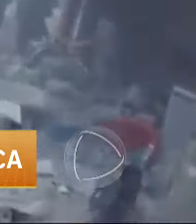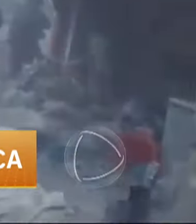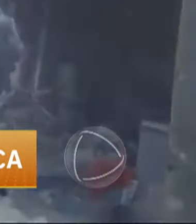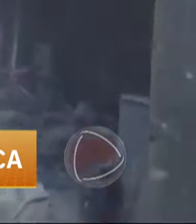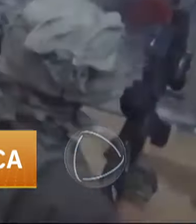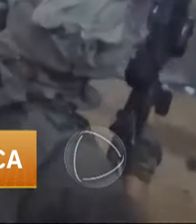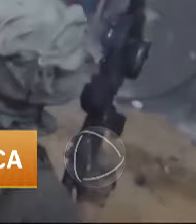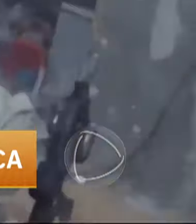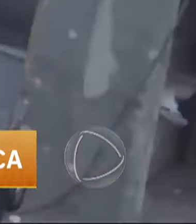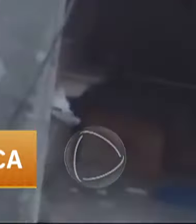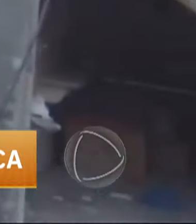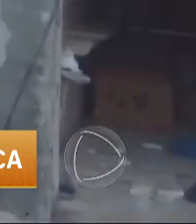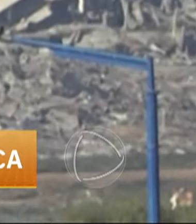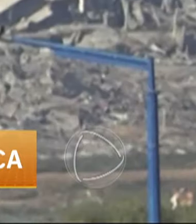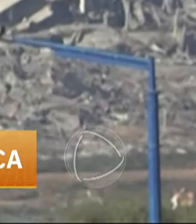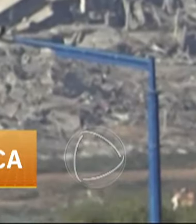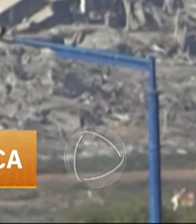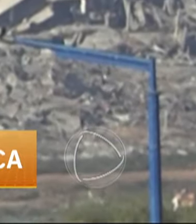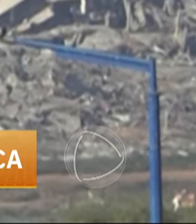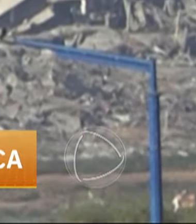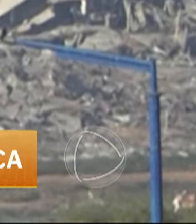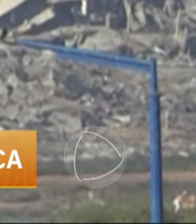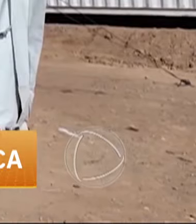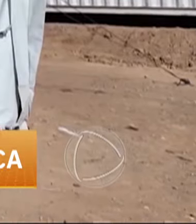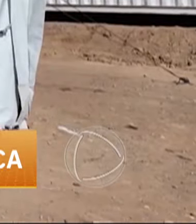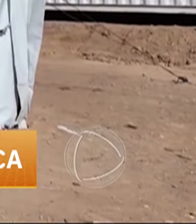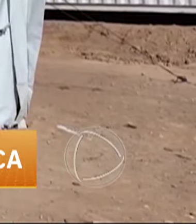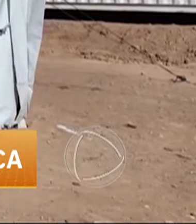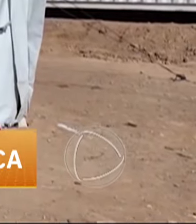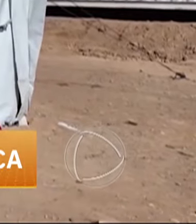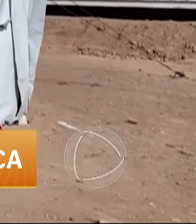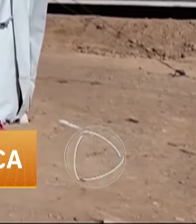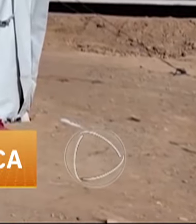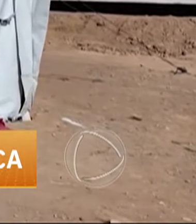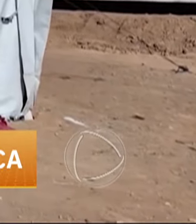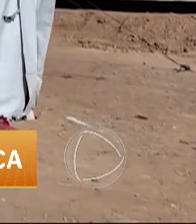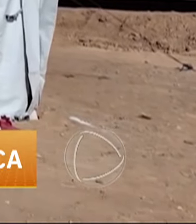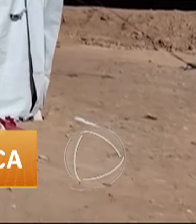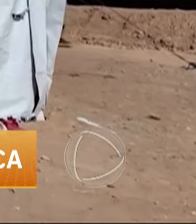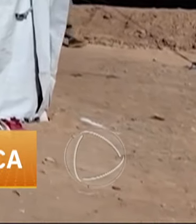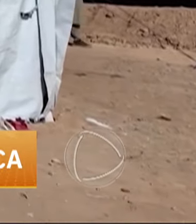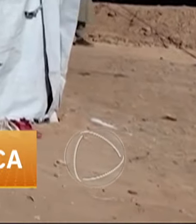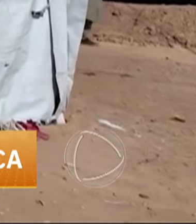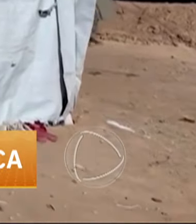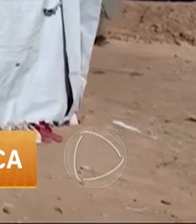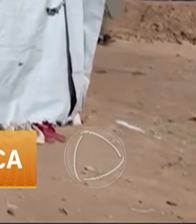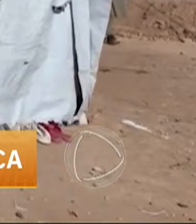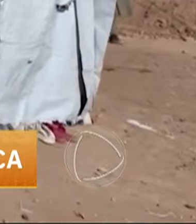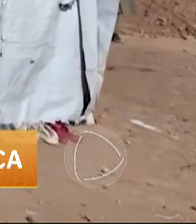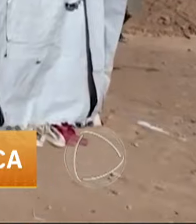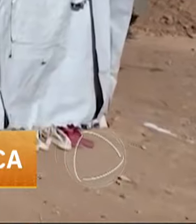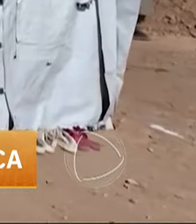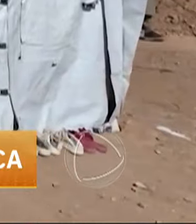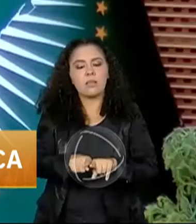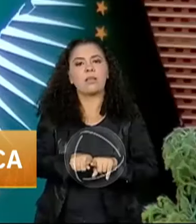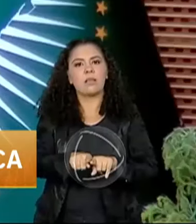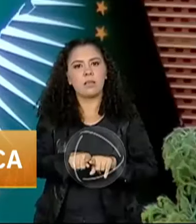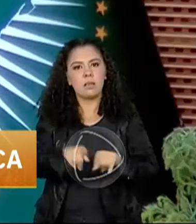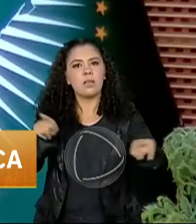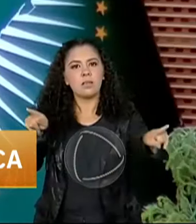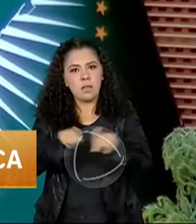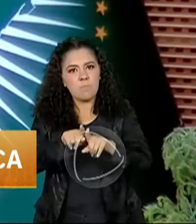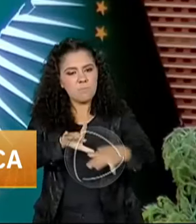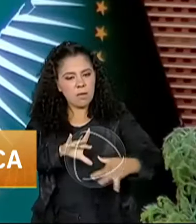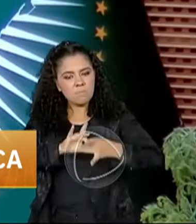entre Israel e o grupo terrorista Hamas, além da Aliança Global de Combate à Fome e à Pobreza, que Lula quer criar no G20. O